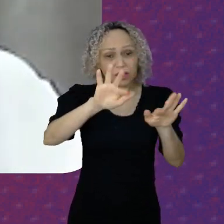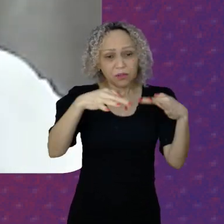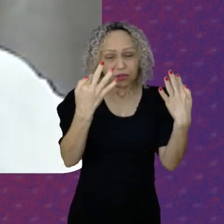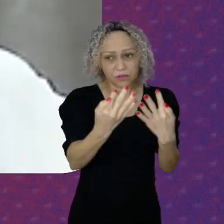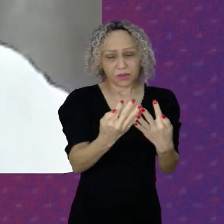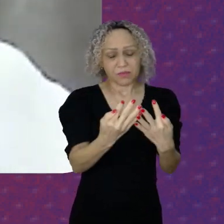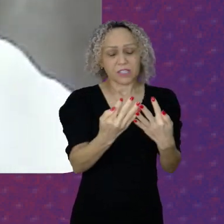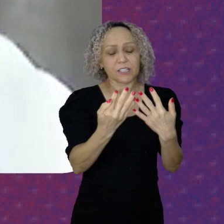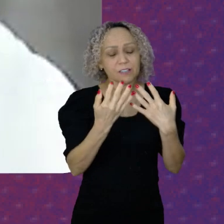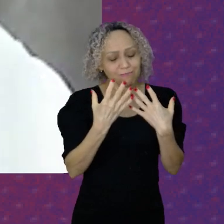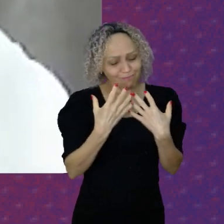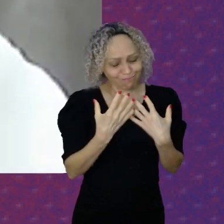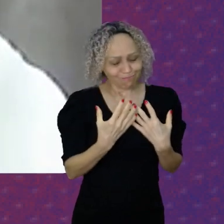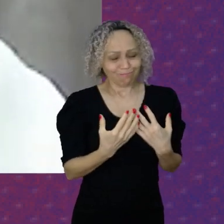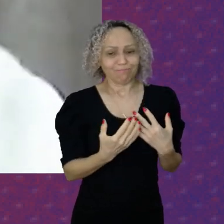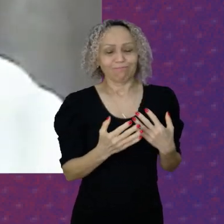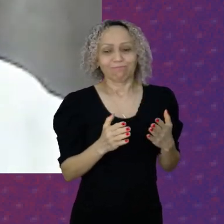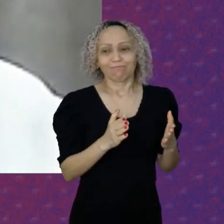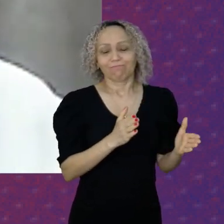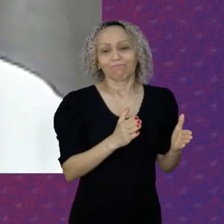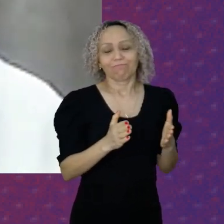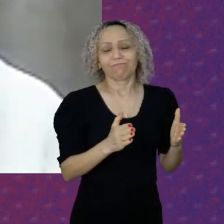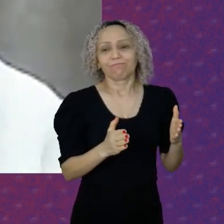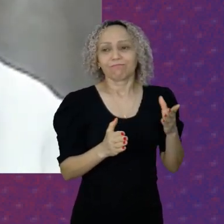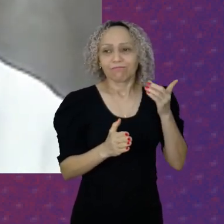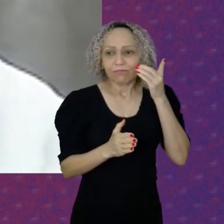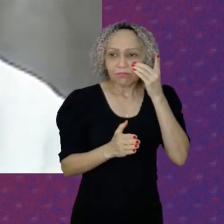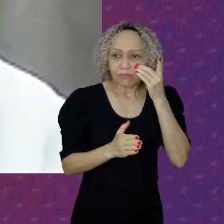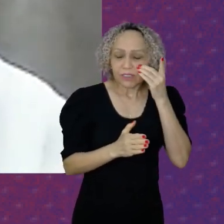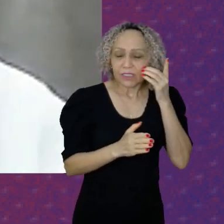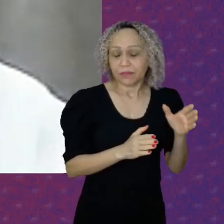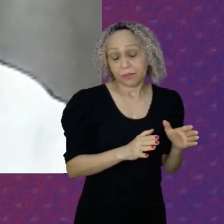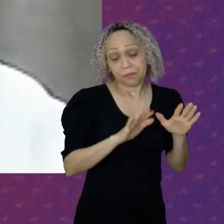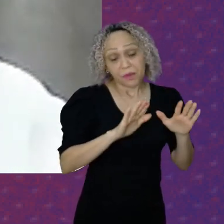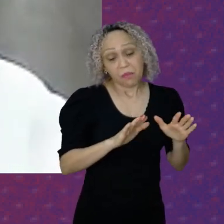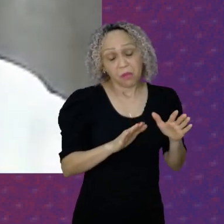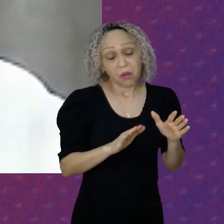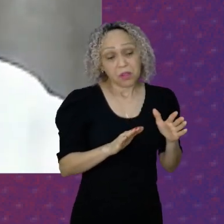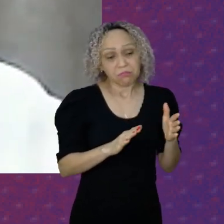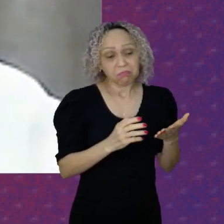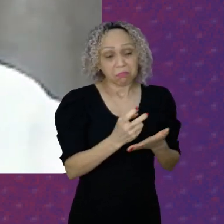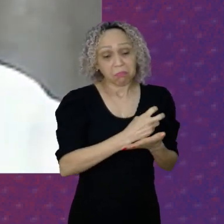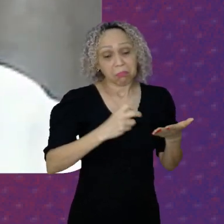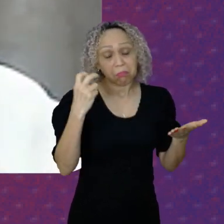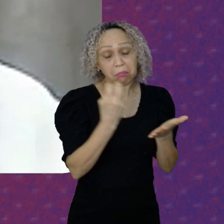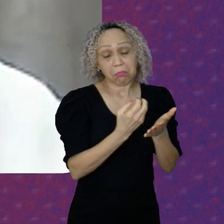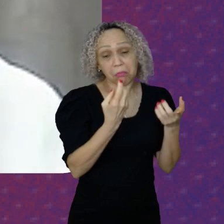presidenta Dilma. Depois que ela saiu, parou a Buscativa e, pior ainda,